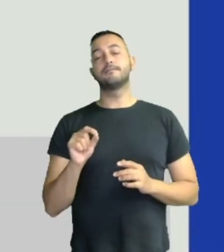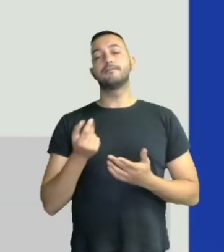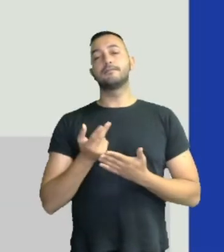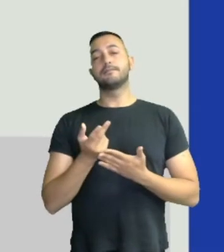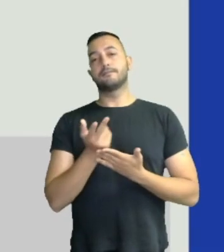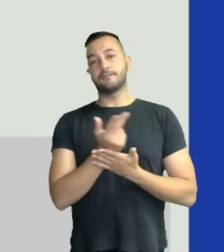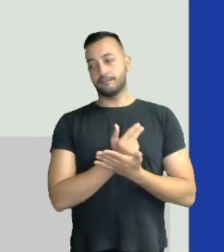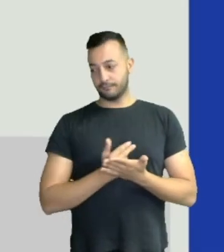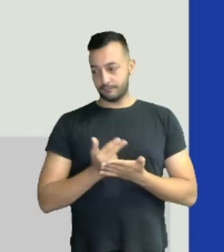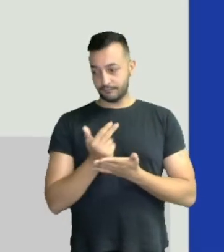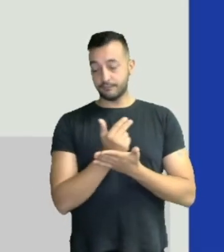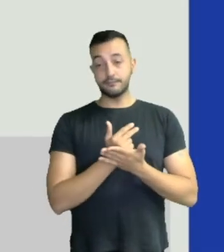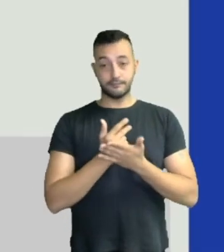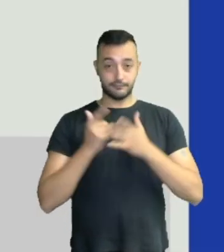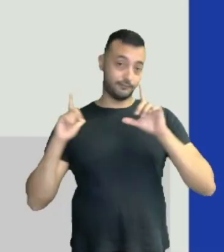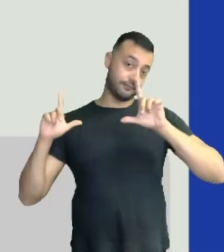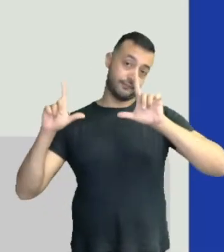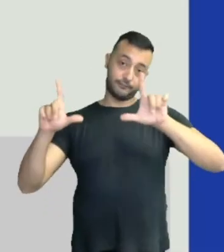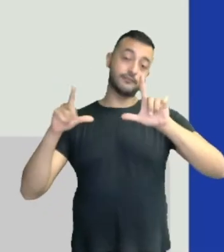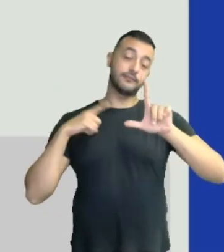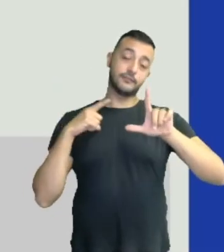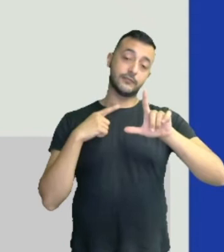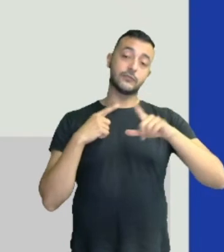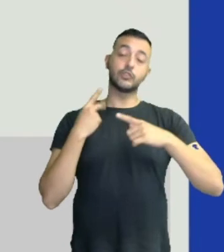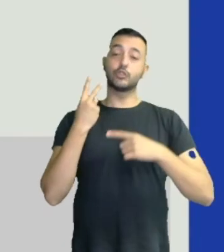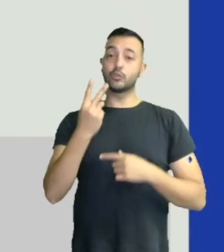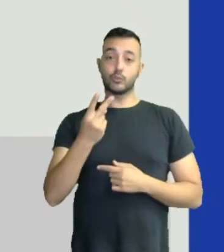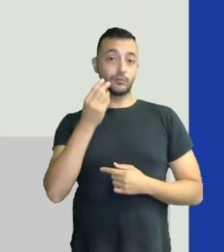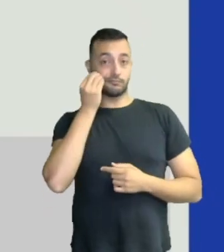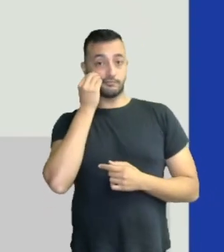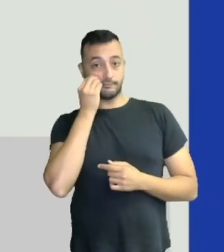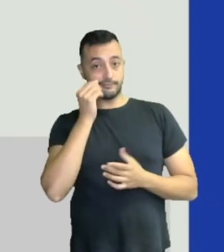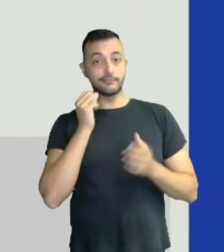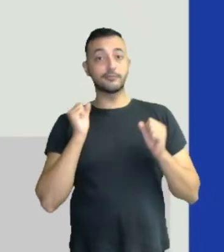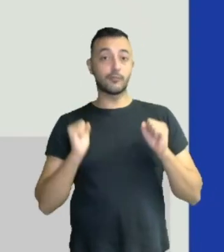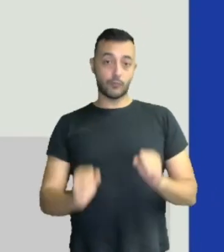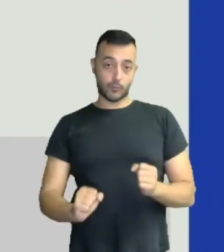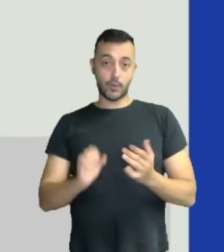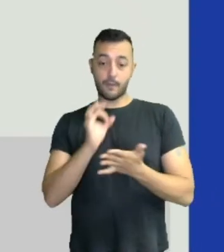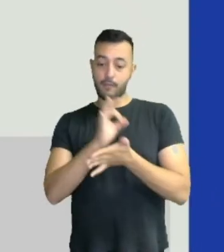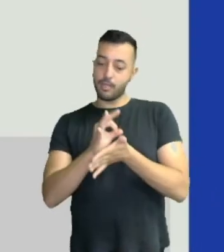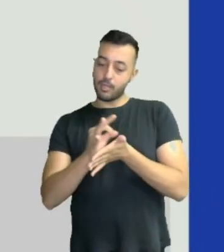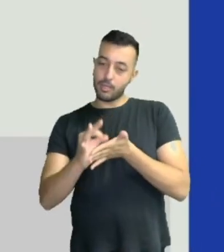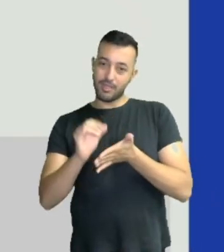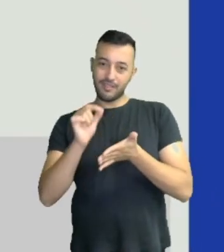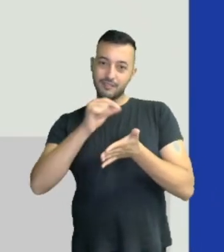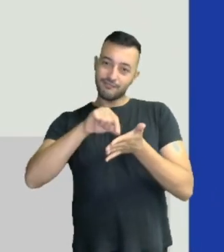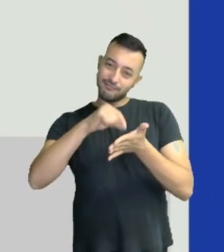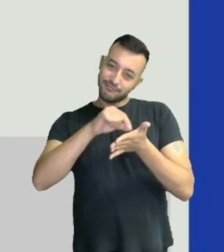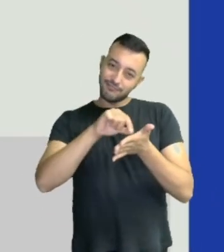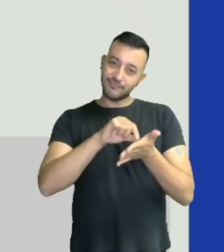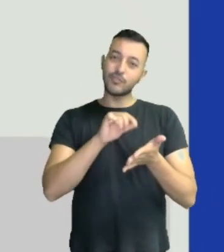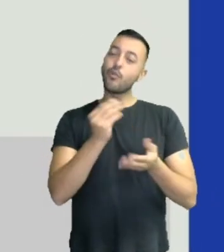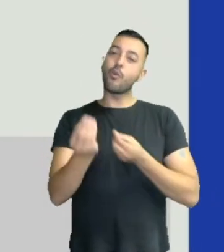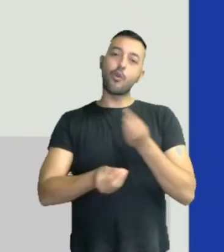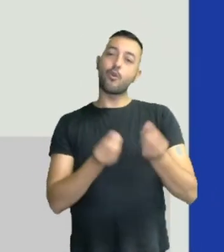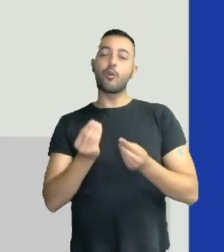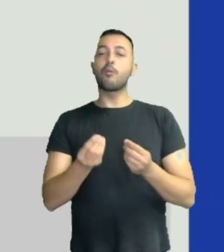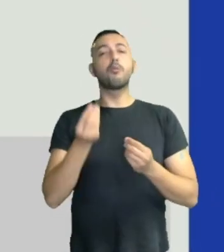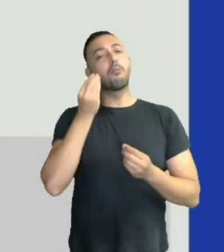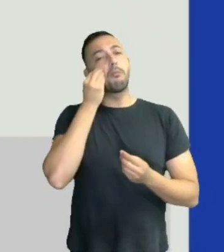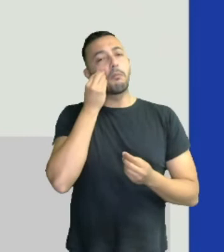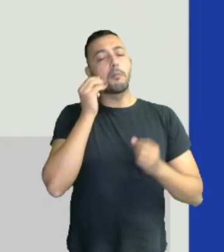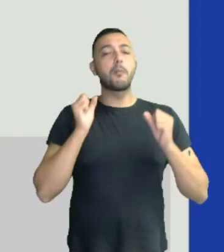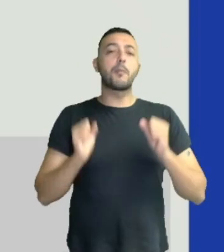figura ilustra 2 maneiras diferentes de o candidato preencher os cartões de resposta dessa prova. Então, quantas possibilidades possíveis